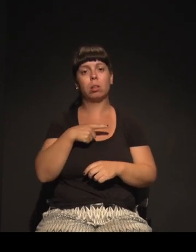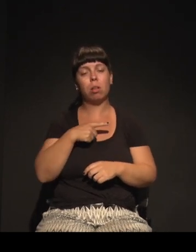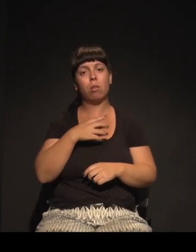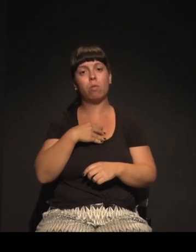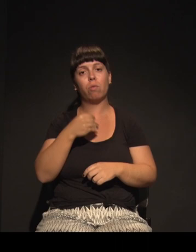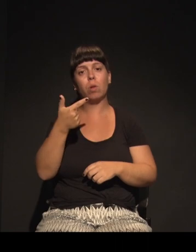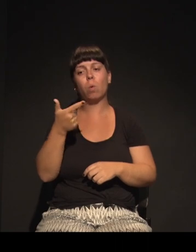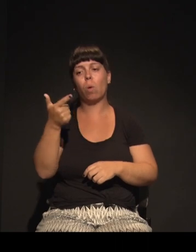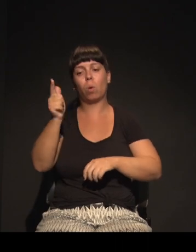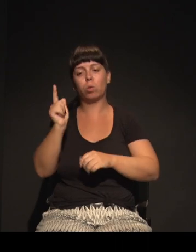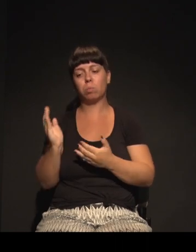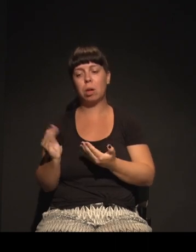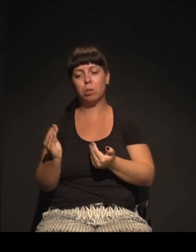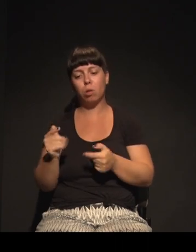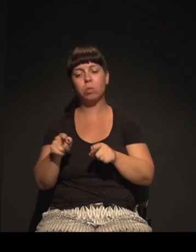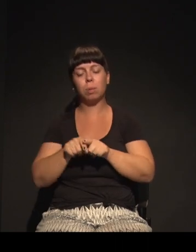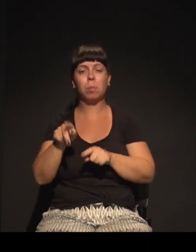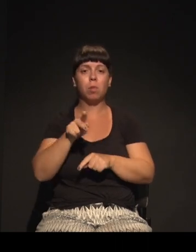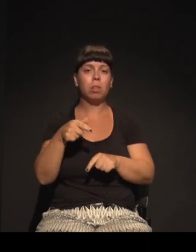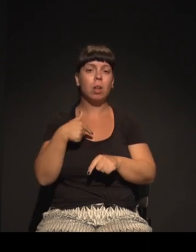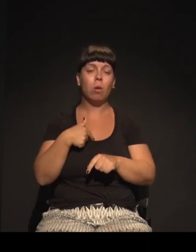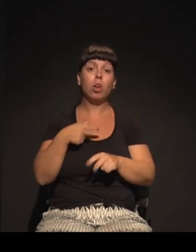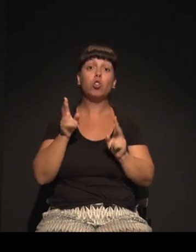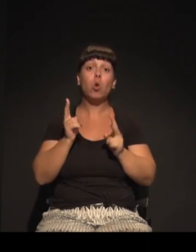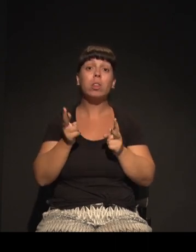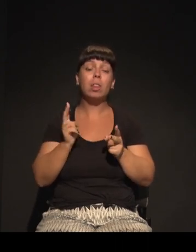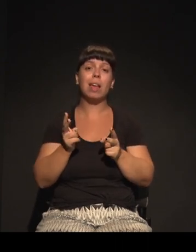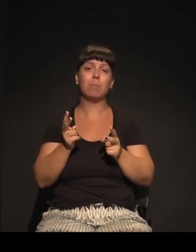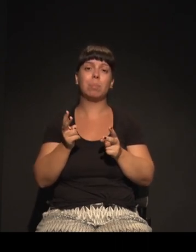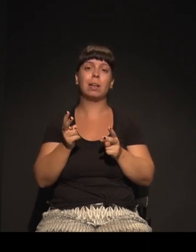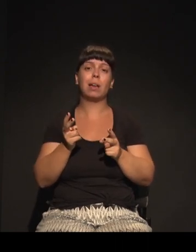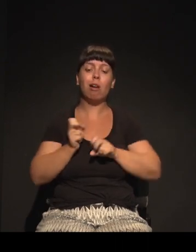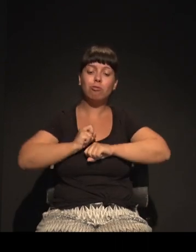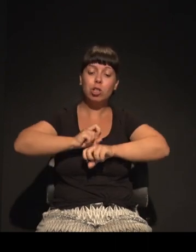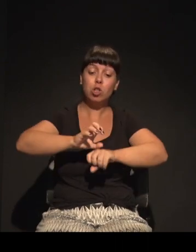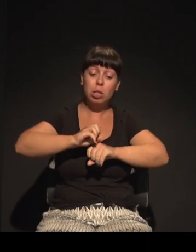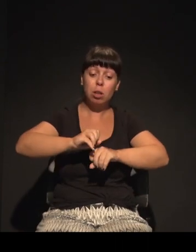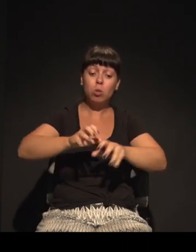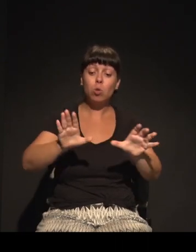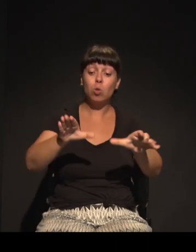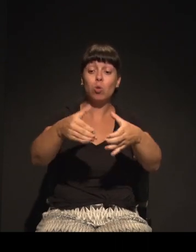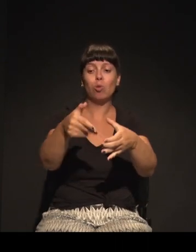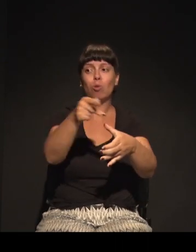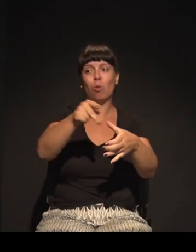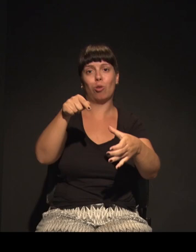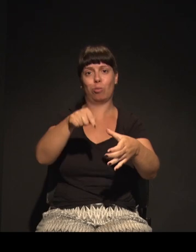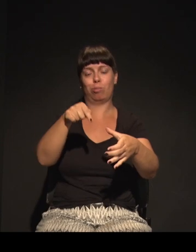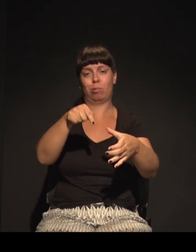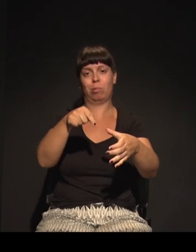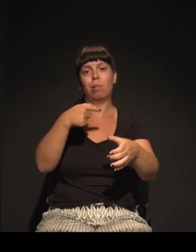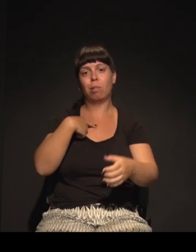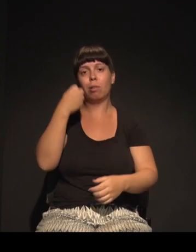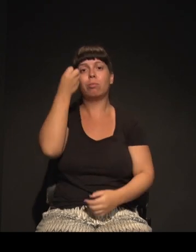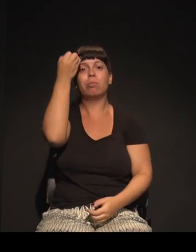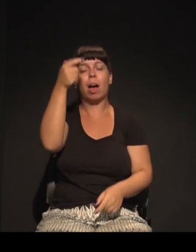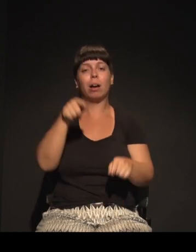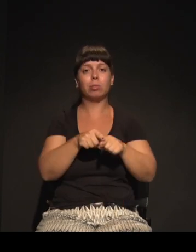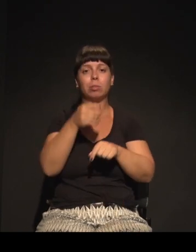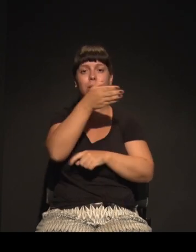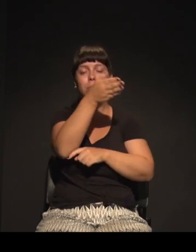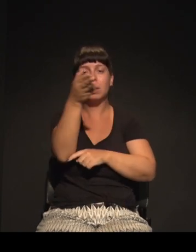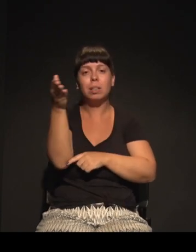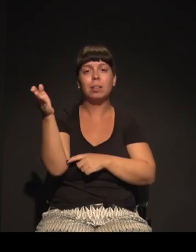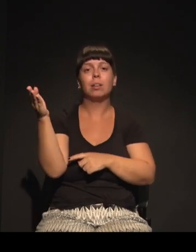professor e eu sempre na actividade dos professores mesmo né além do que eu viajo muito trabalho com fmi